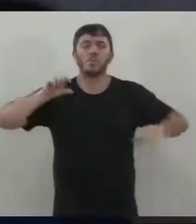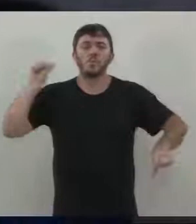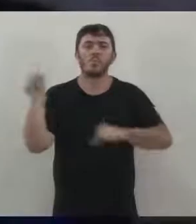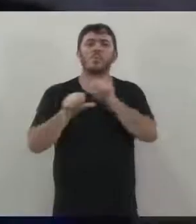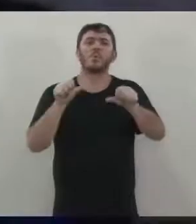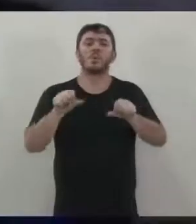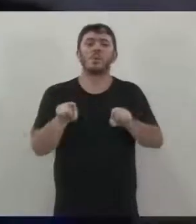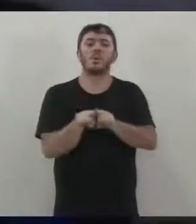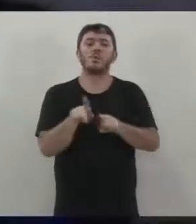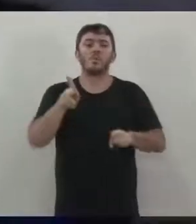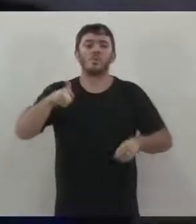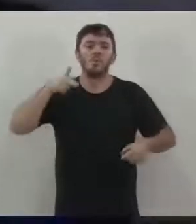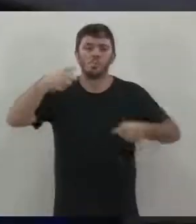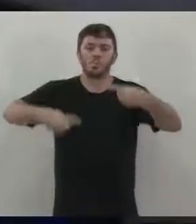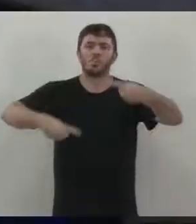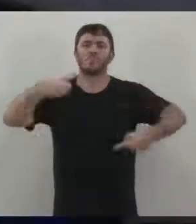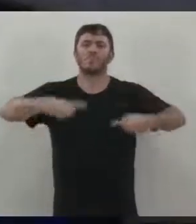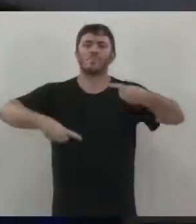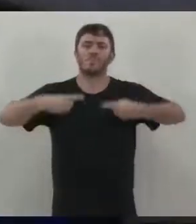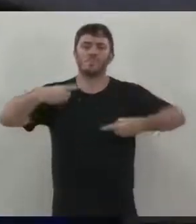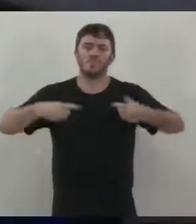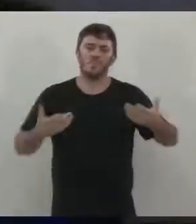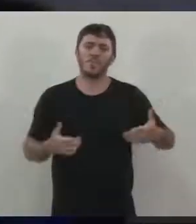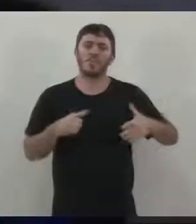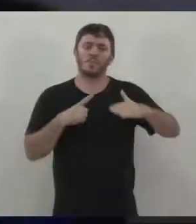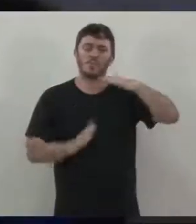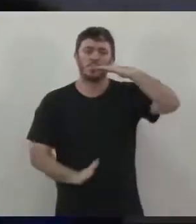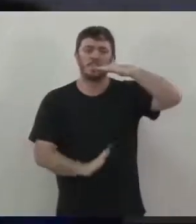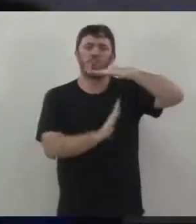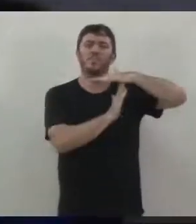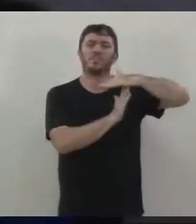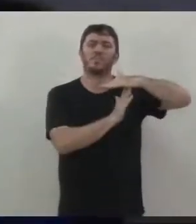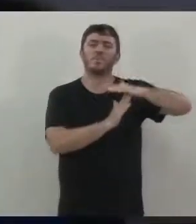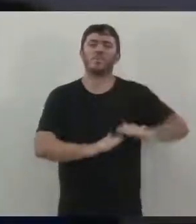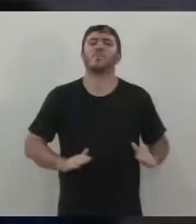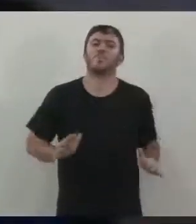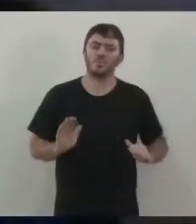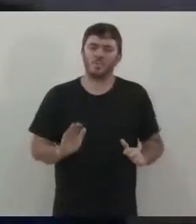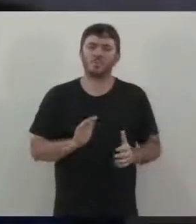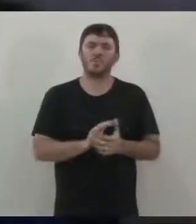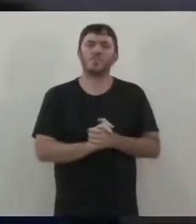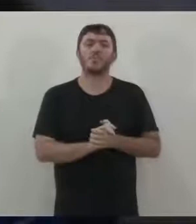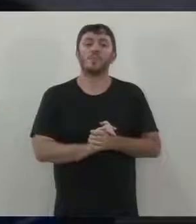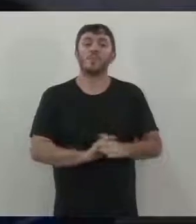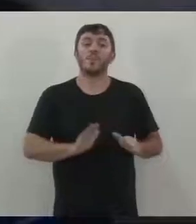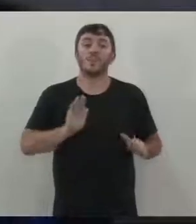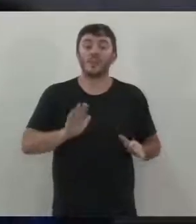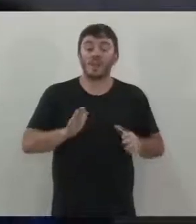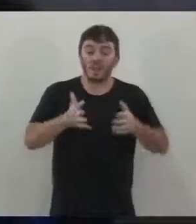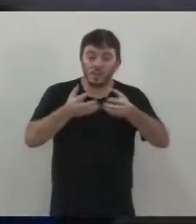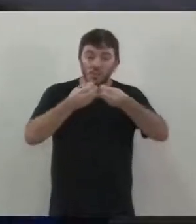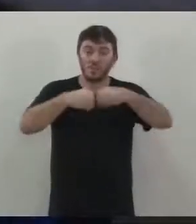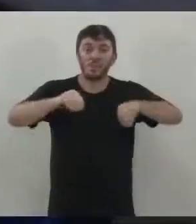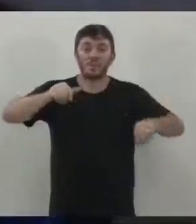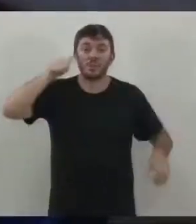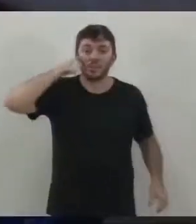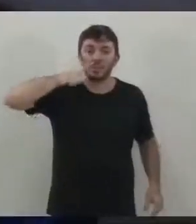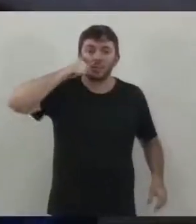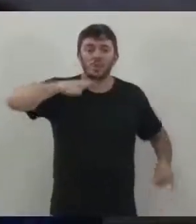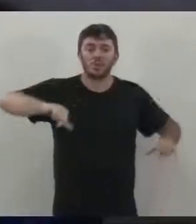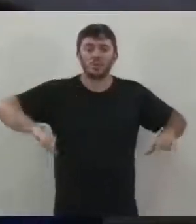a política ela tem que ter um limite. Se você quer prejudicar as pessoas, as mulheres, as pessoas que sofrem